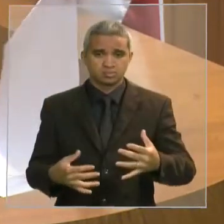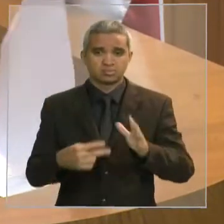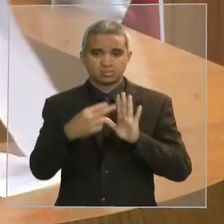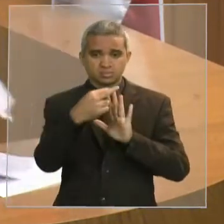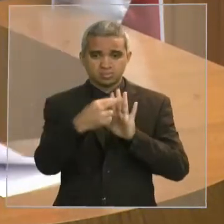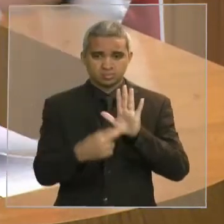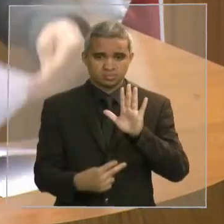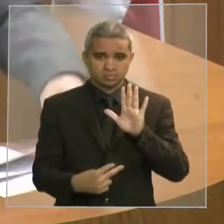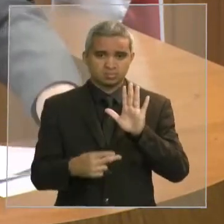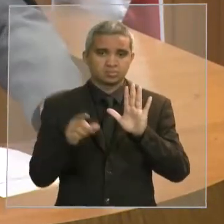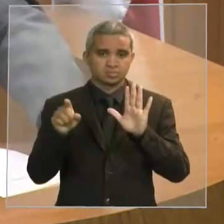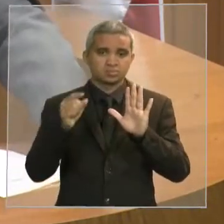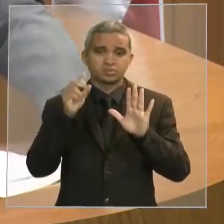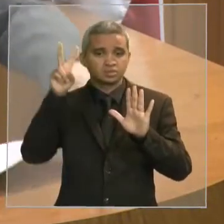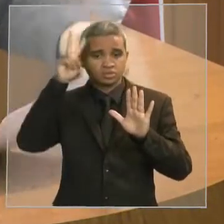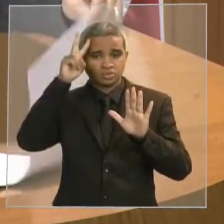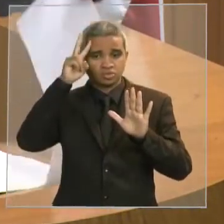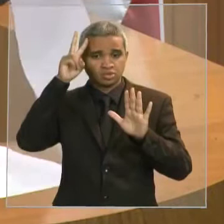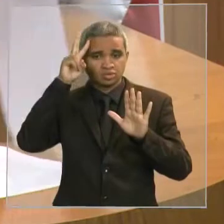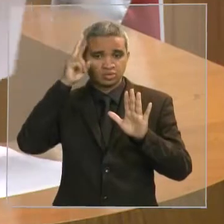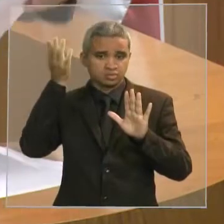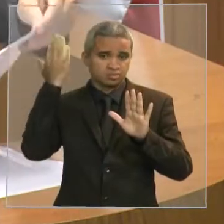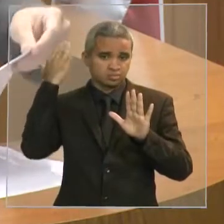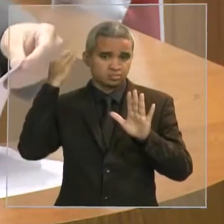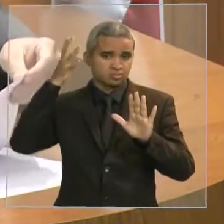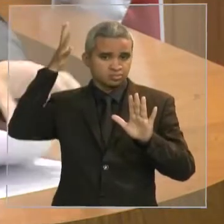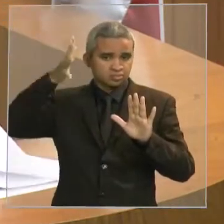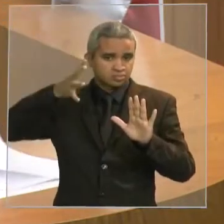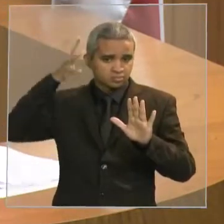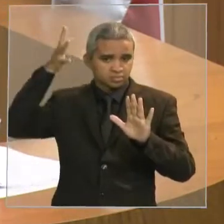Wellington, da segunda-feira,